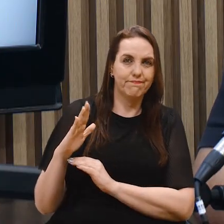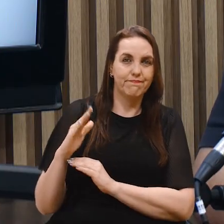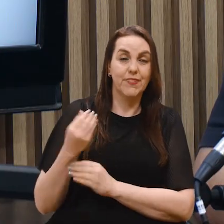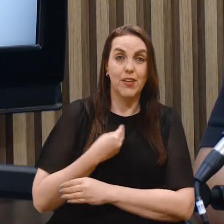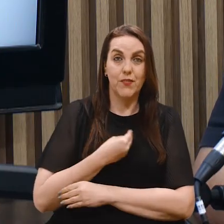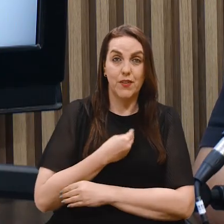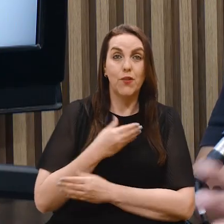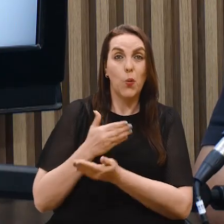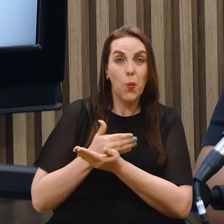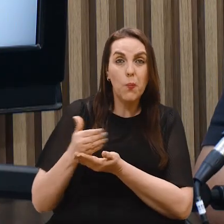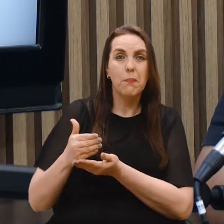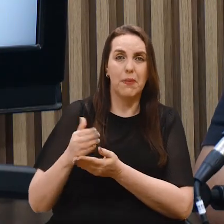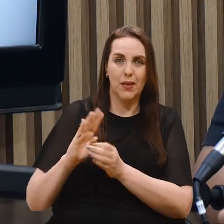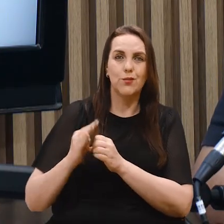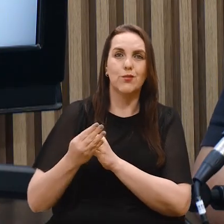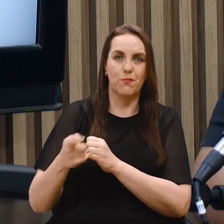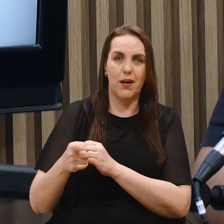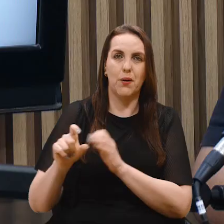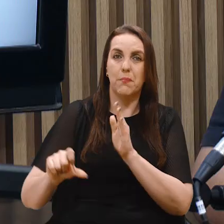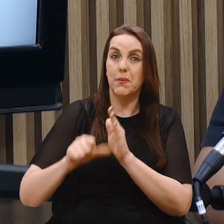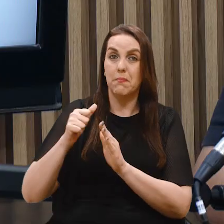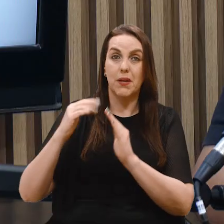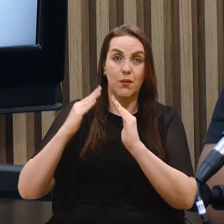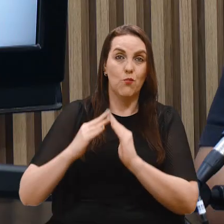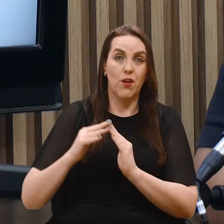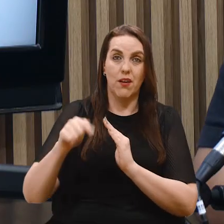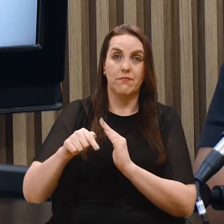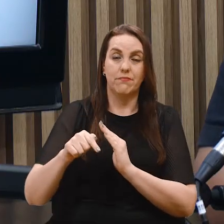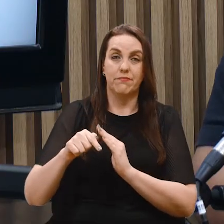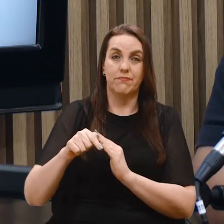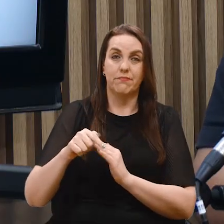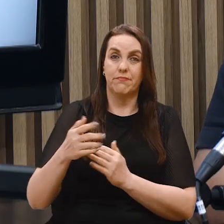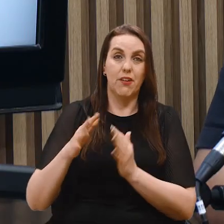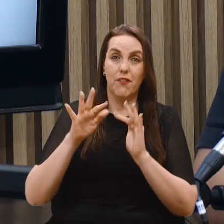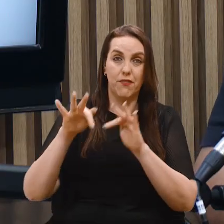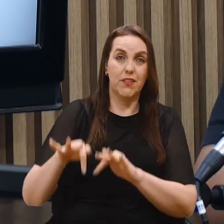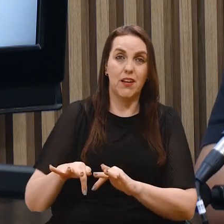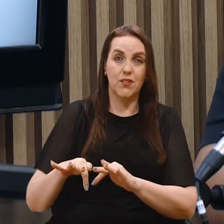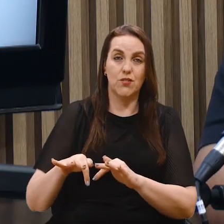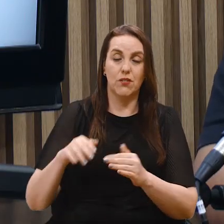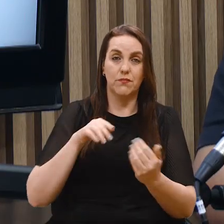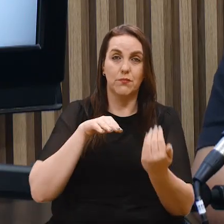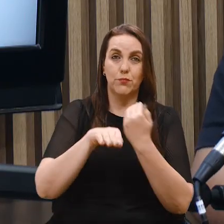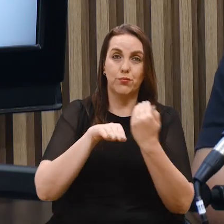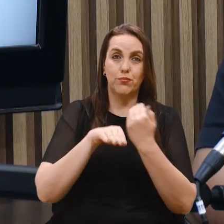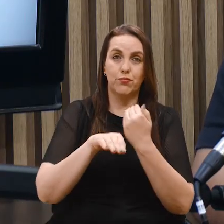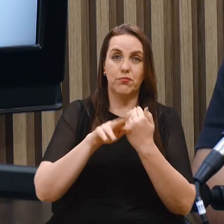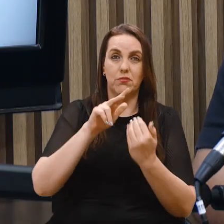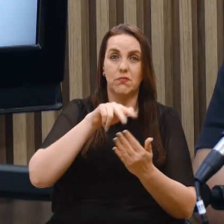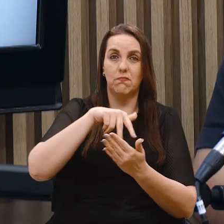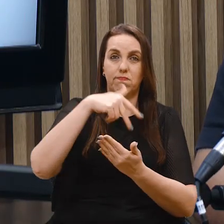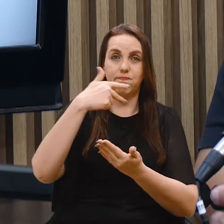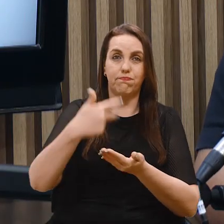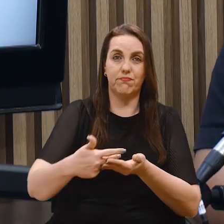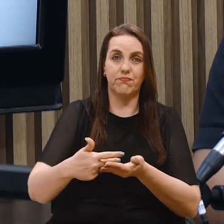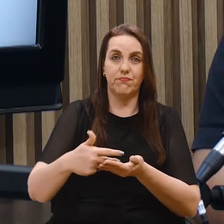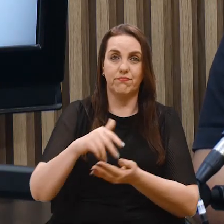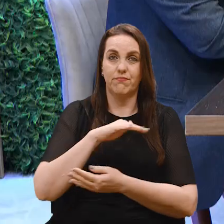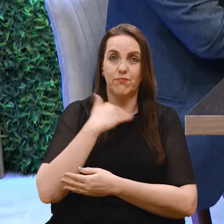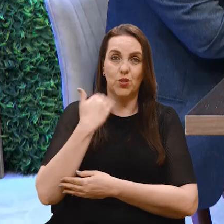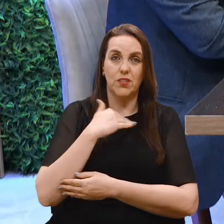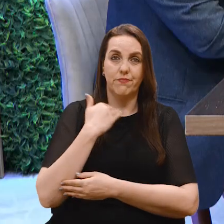Salgado Filho, né, uma das primeiras moradoras, e que findou na avenida que ela viu surgir, sabe? Então, isso